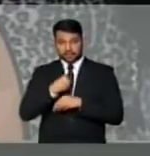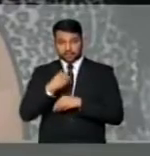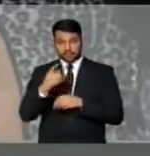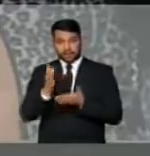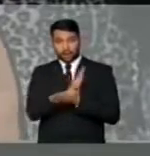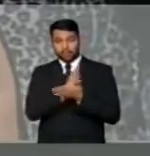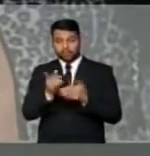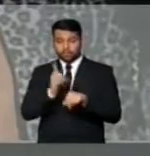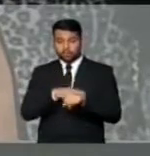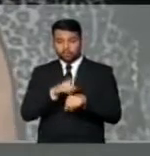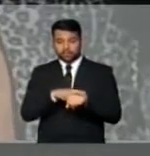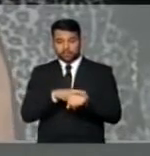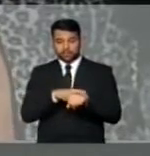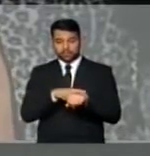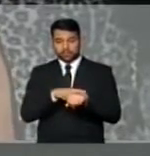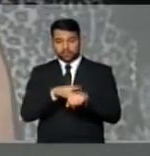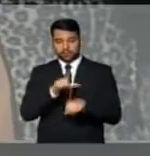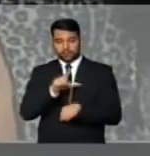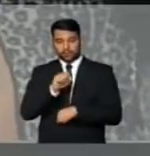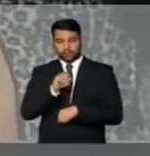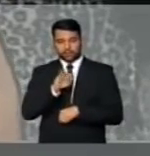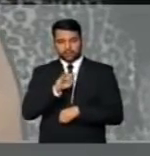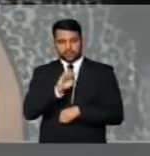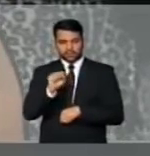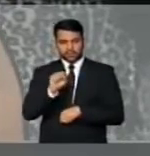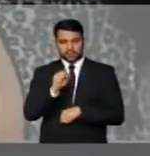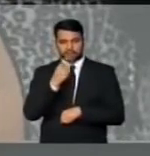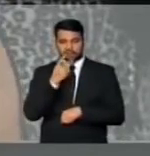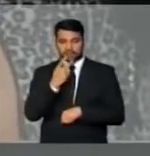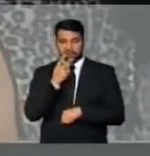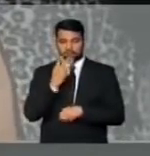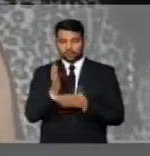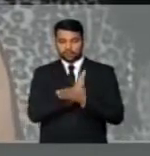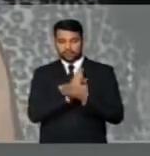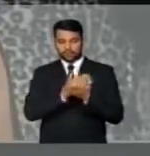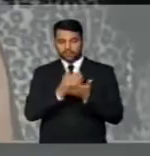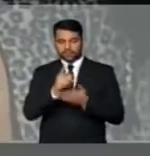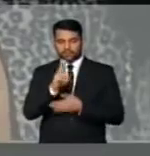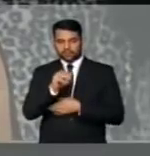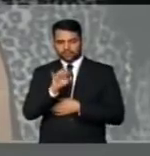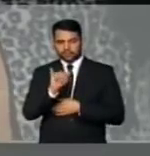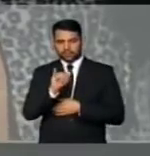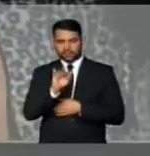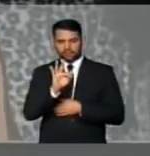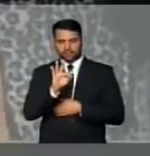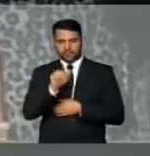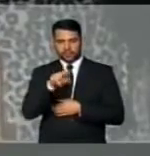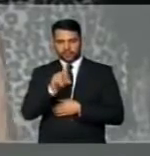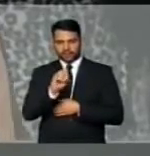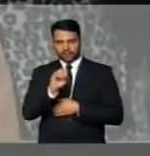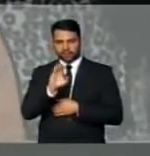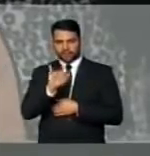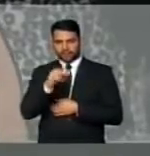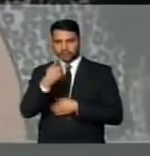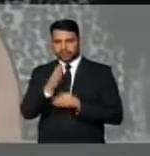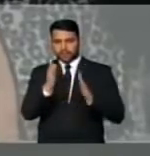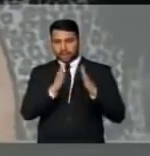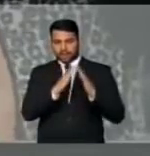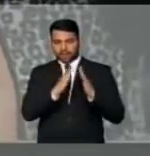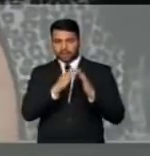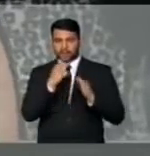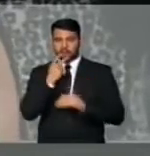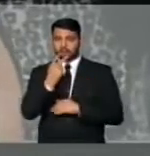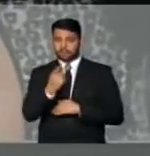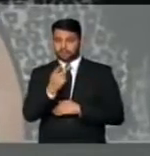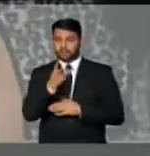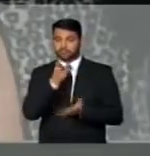em alguma ocasião o lobista apontado como operador do PMDB, Fernando Baiano, em sua residência. E ele